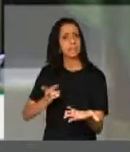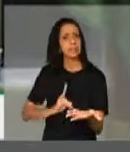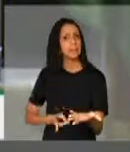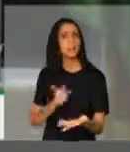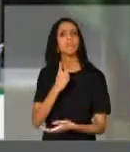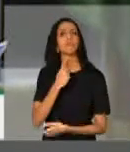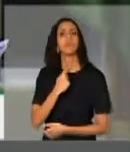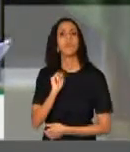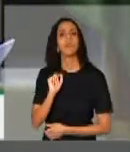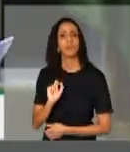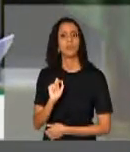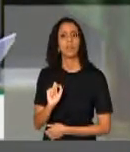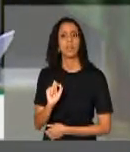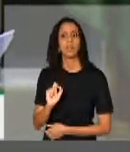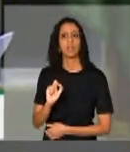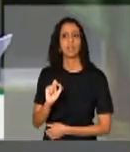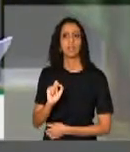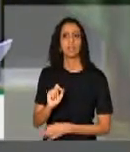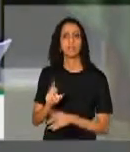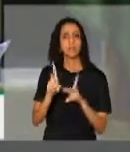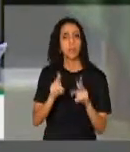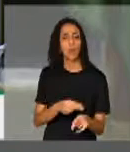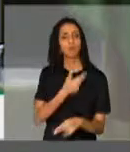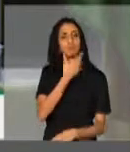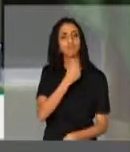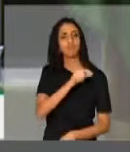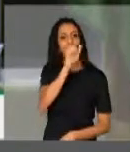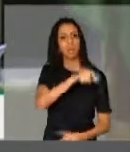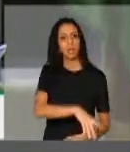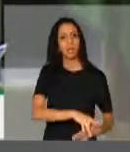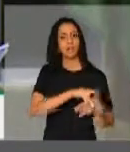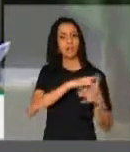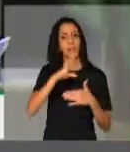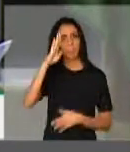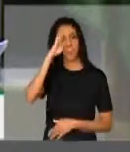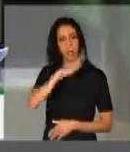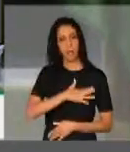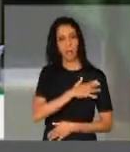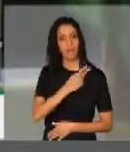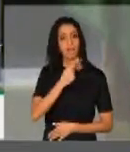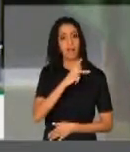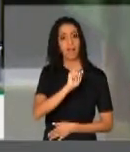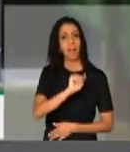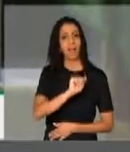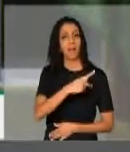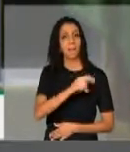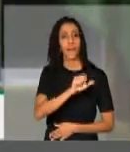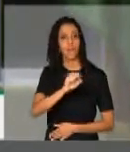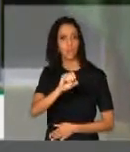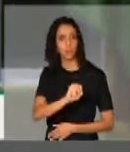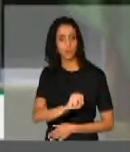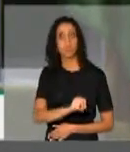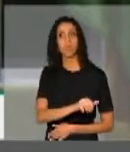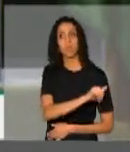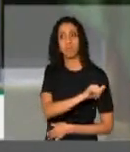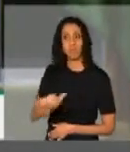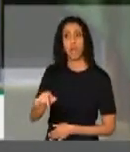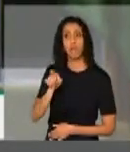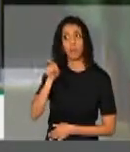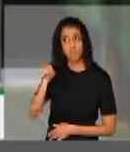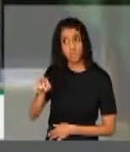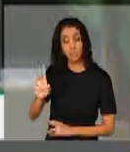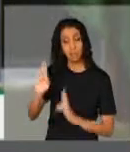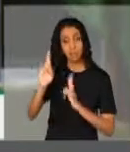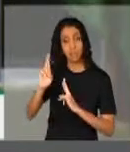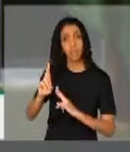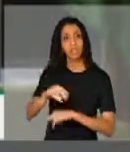desejando o que lhes diariamente o tenente coronel edson passos têm um dia se tenham um dia seguro sempre